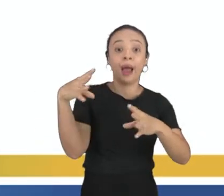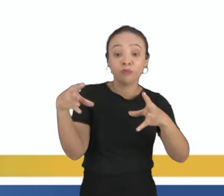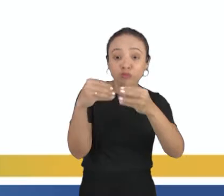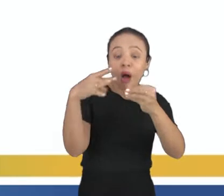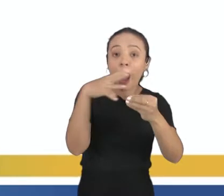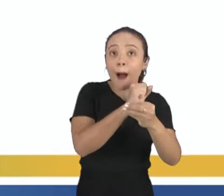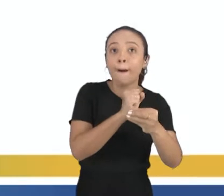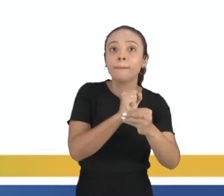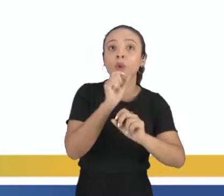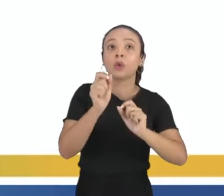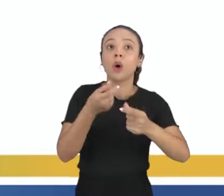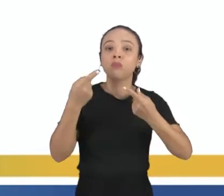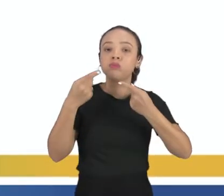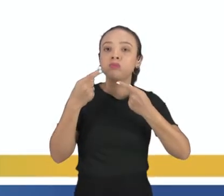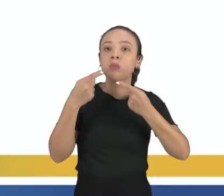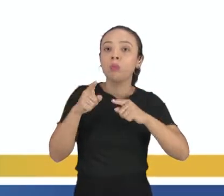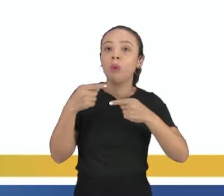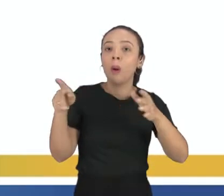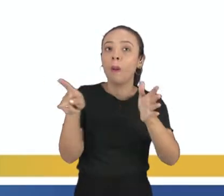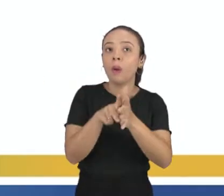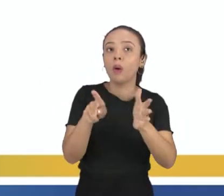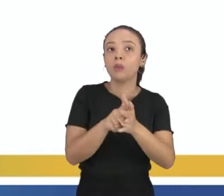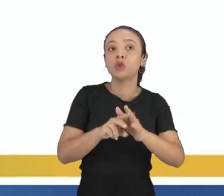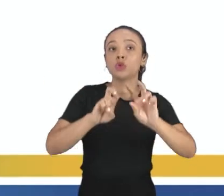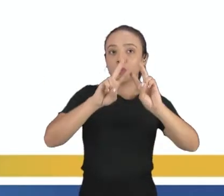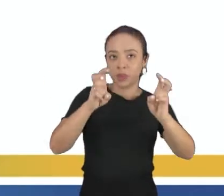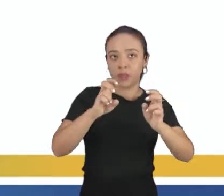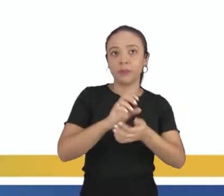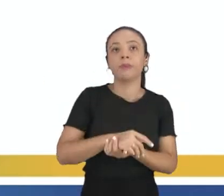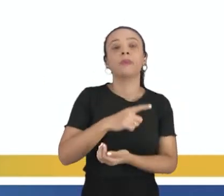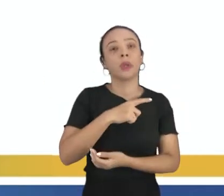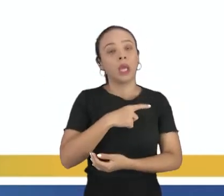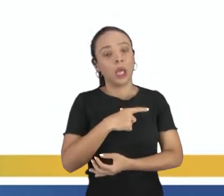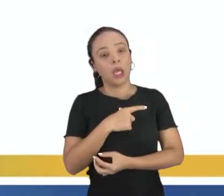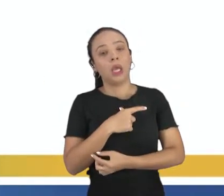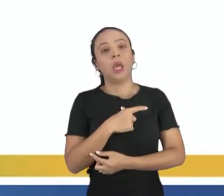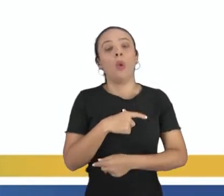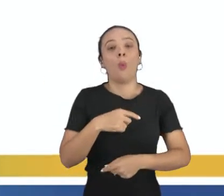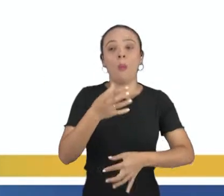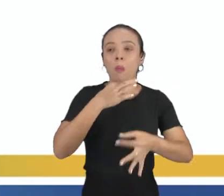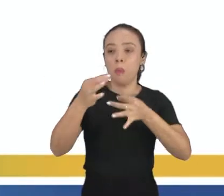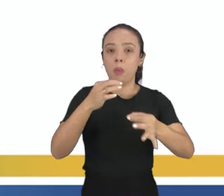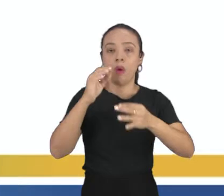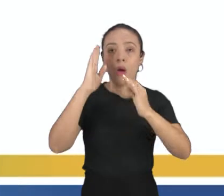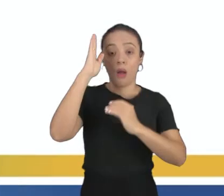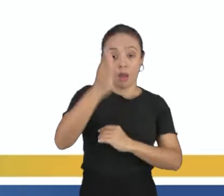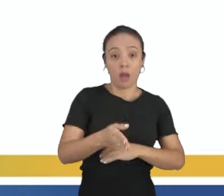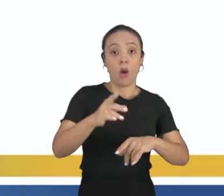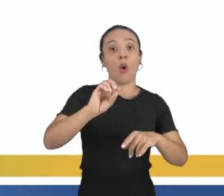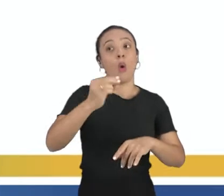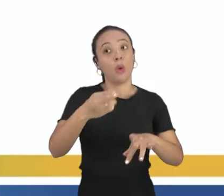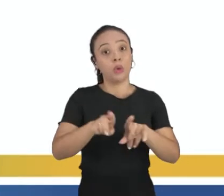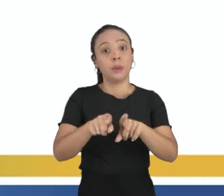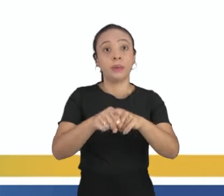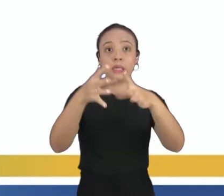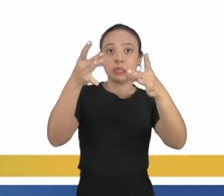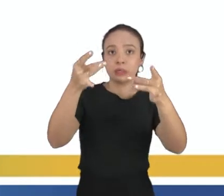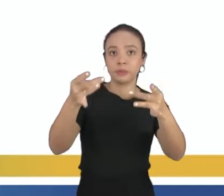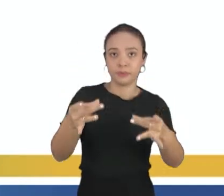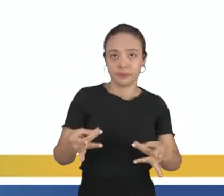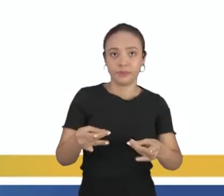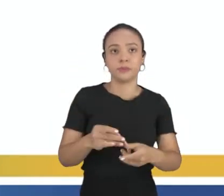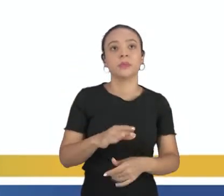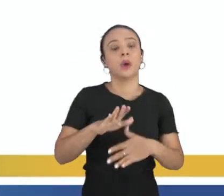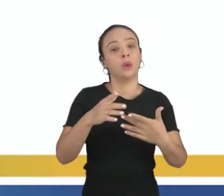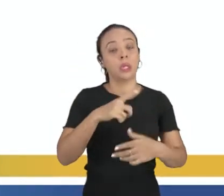sobre determinado assunto, composta não apenas pela crítica direta, mas também por momentos de descrição. E esses